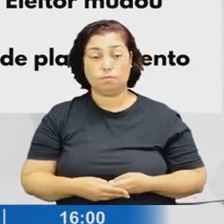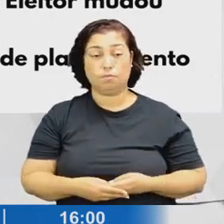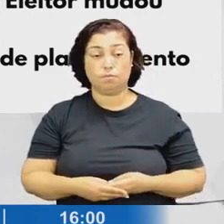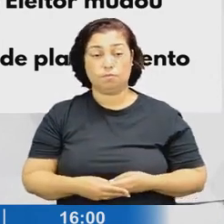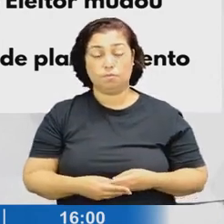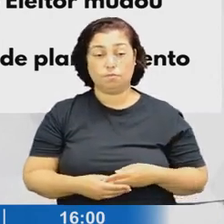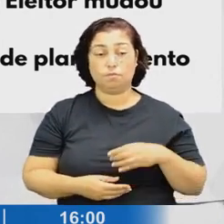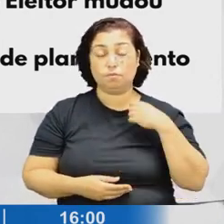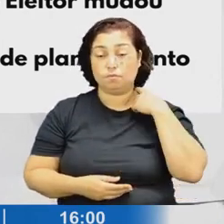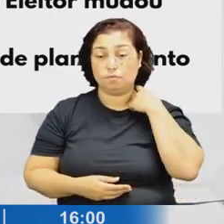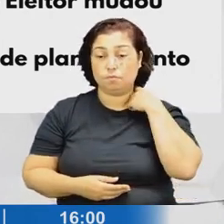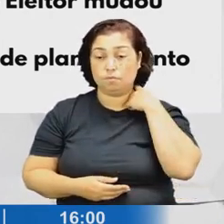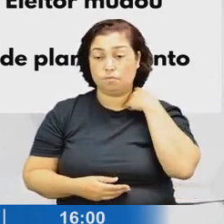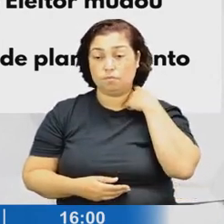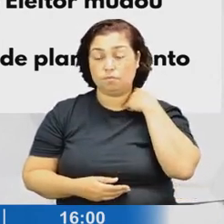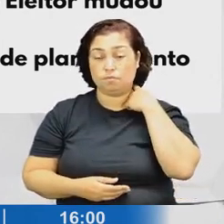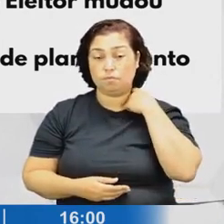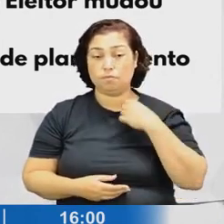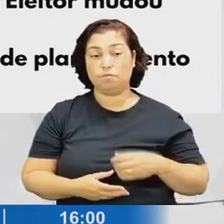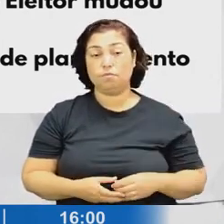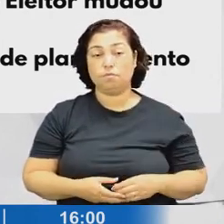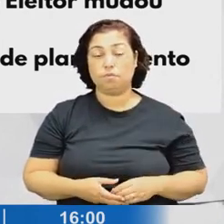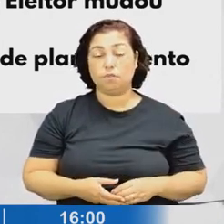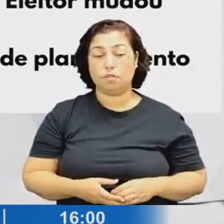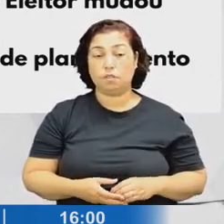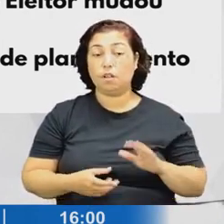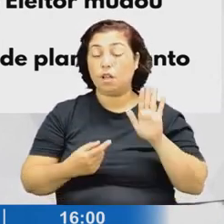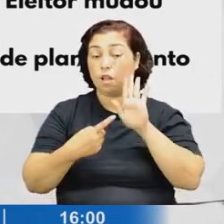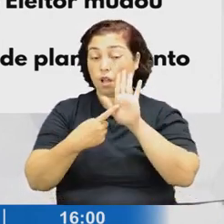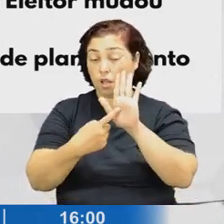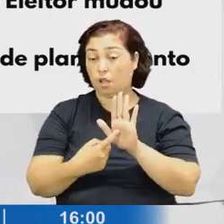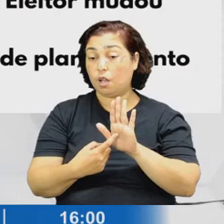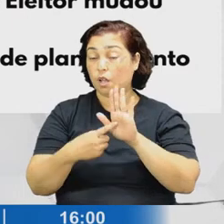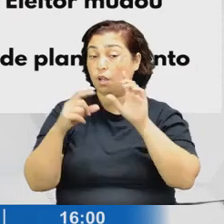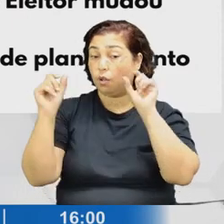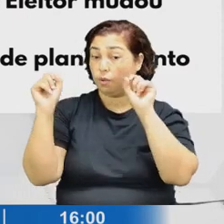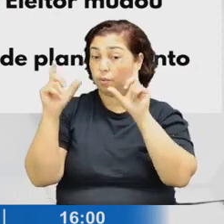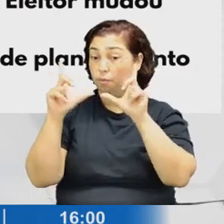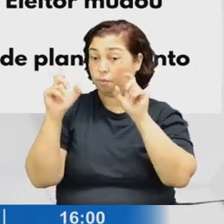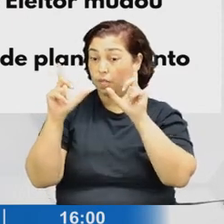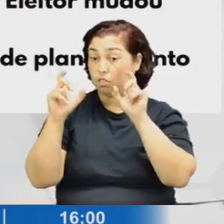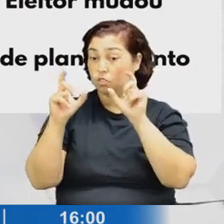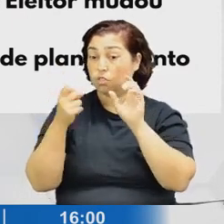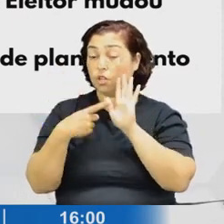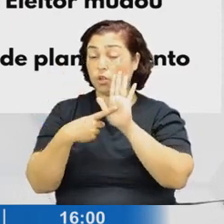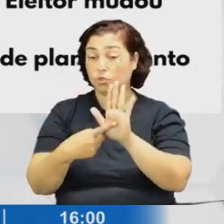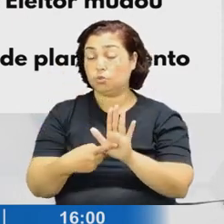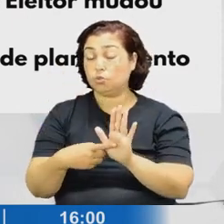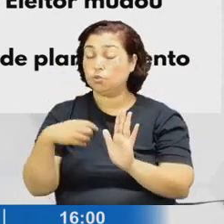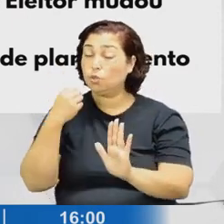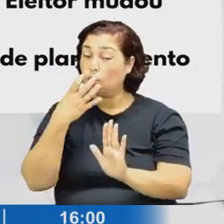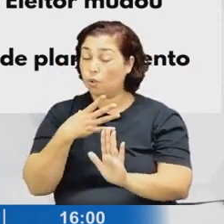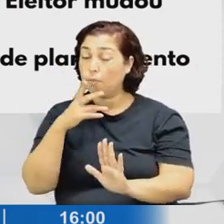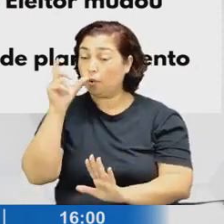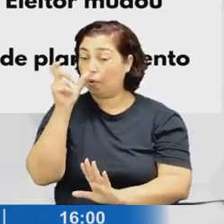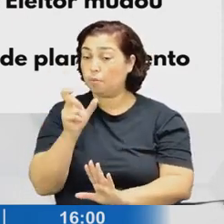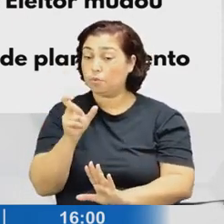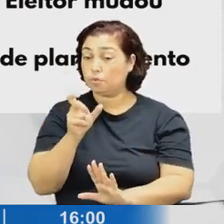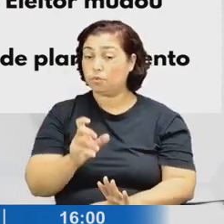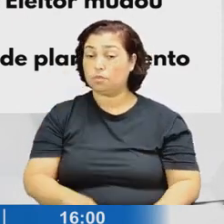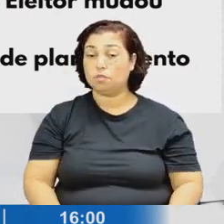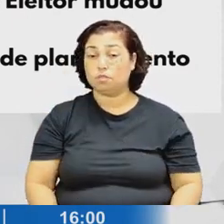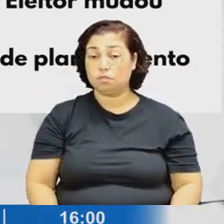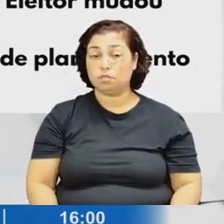super Associados uma a imagem ela Constituição da imagem ela leva ela ajuda a levar a uma boa reputação quando